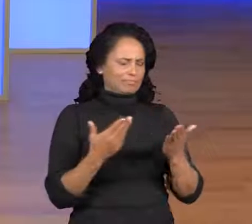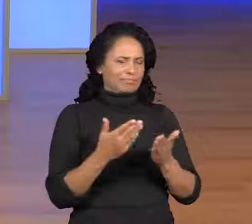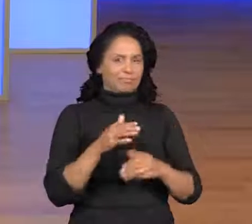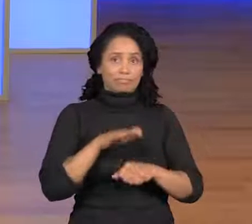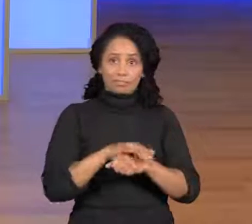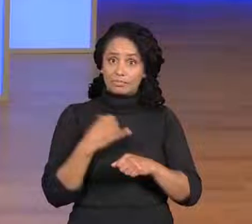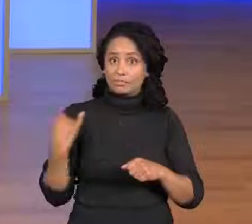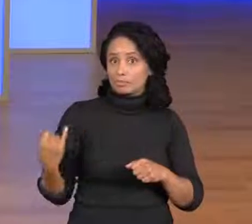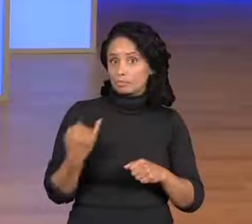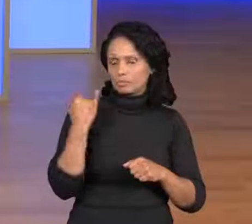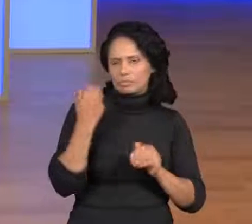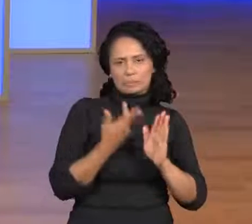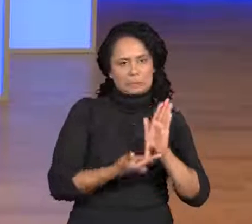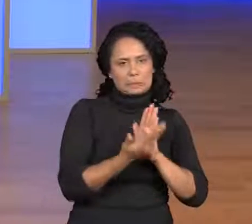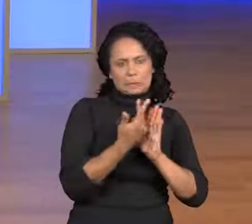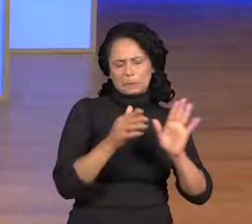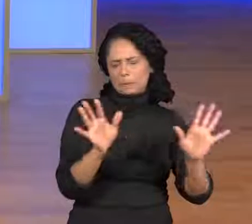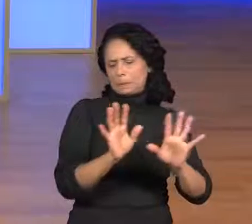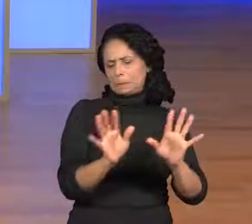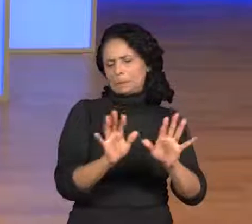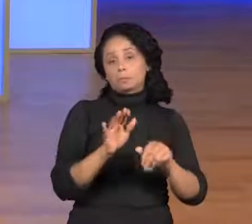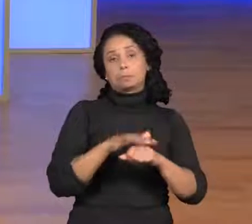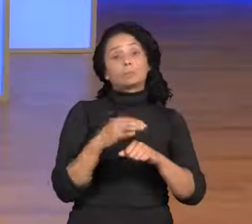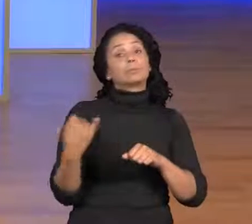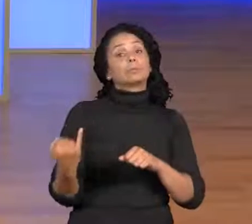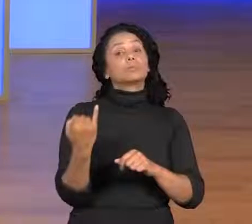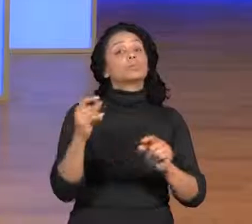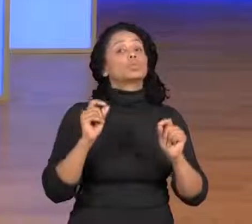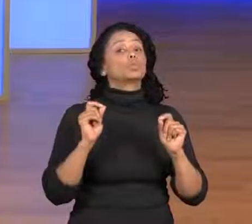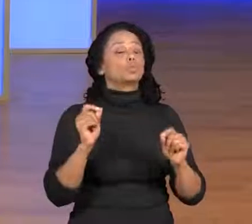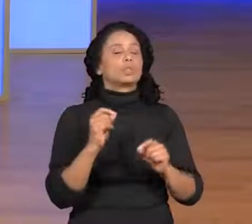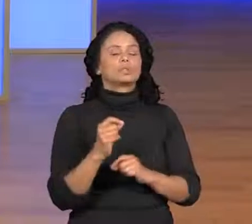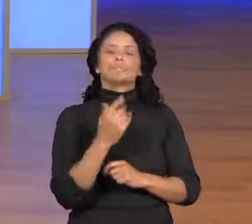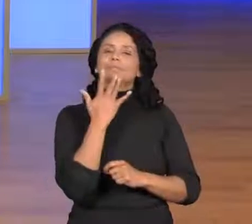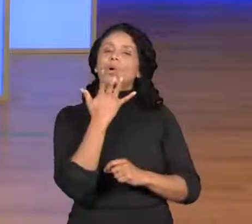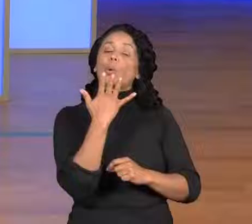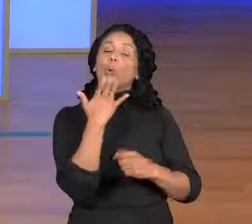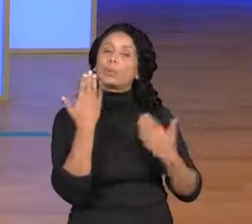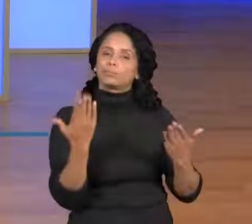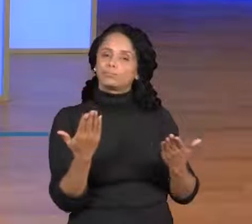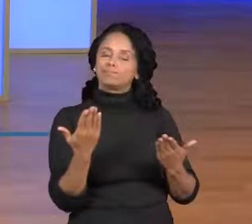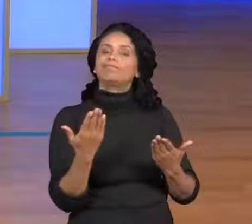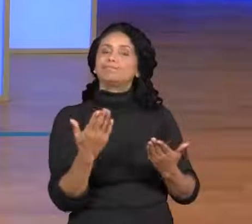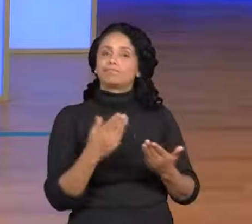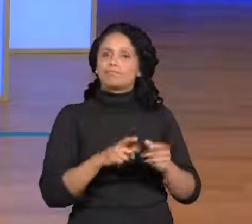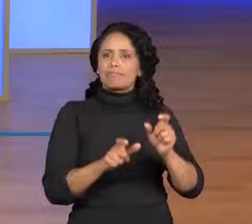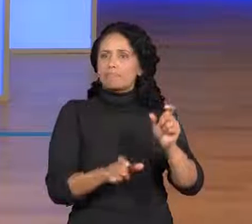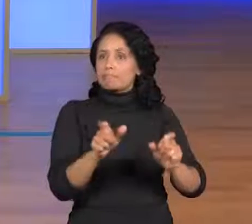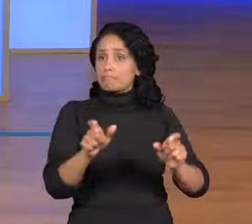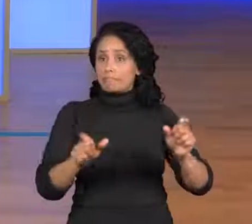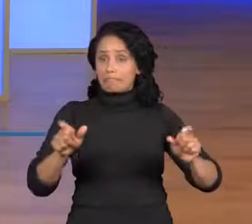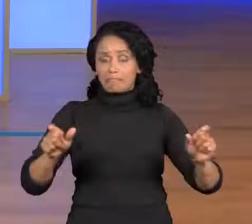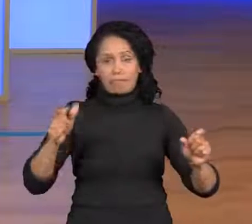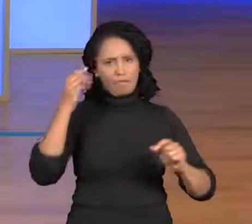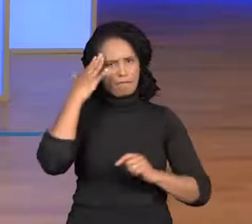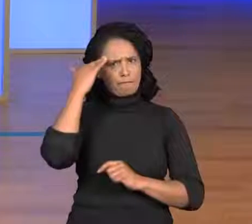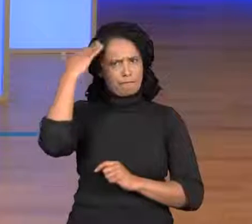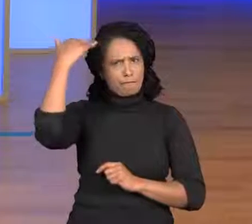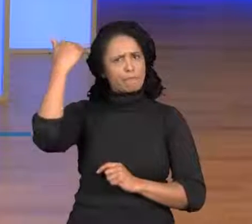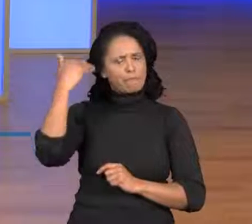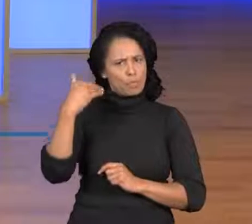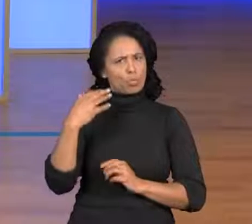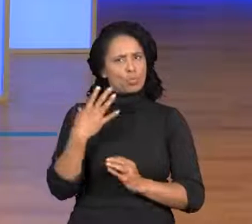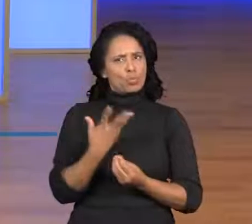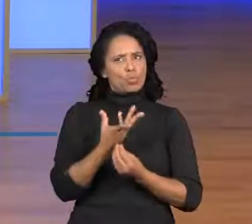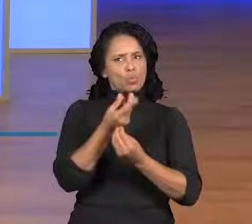mais a cor. Isso, mais a cor. Mesmo porque, assim, vários artistas famosos, artistas hoje em dia